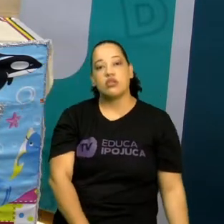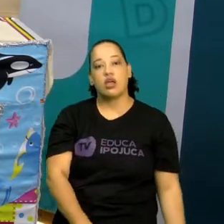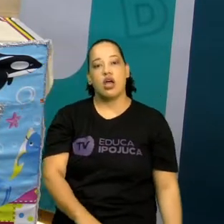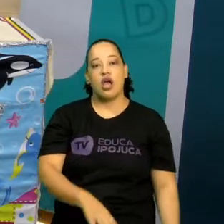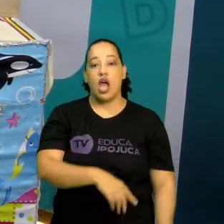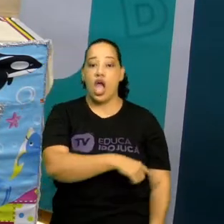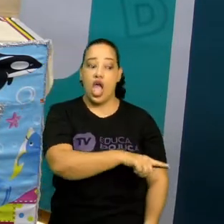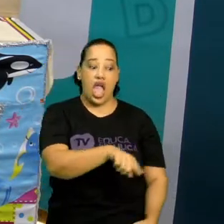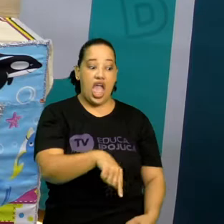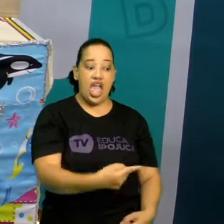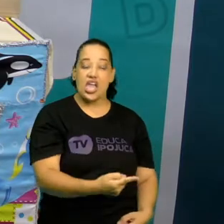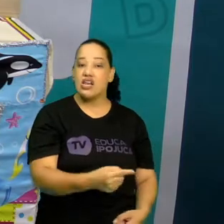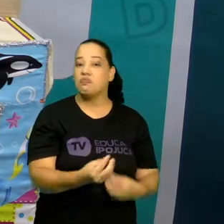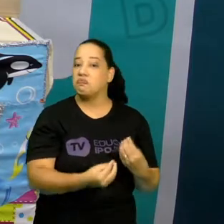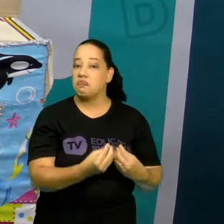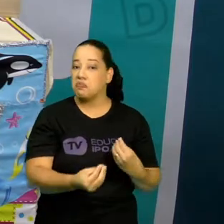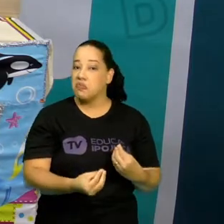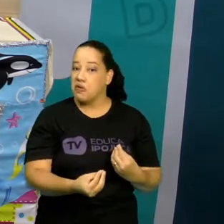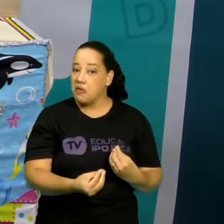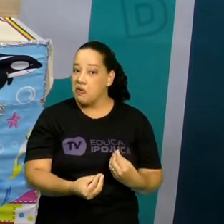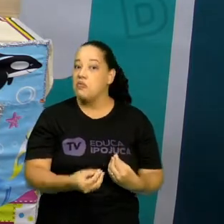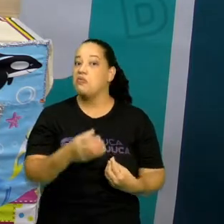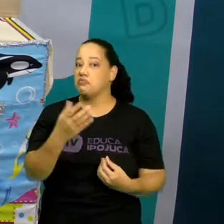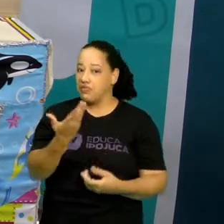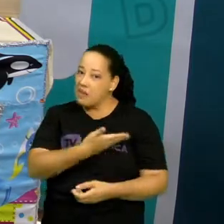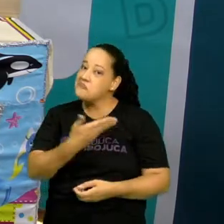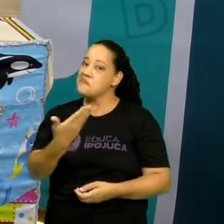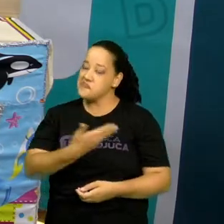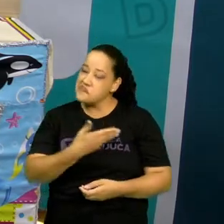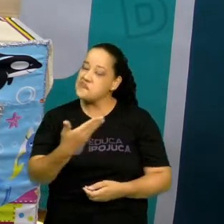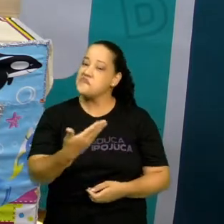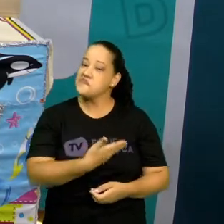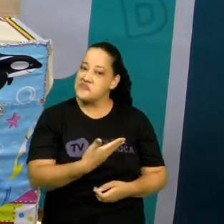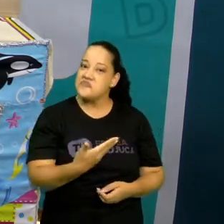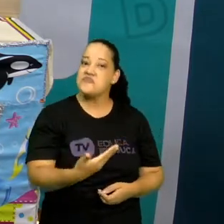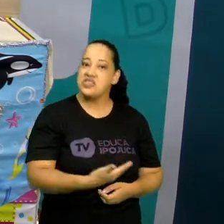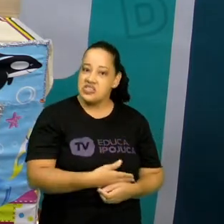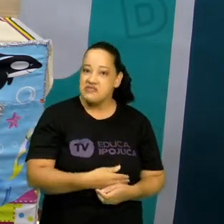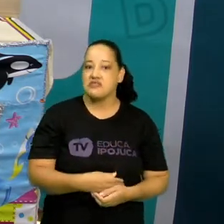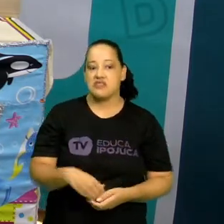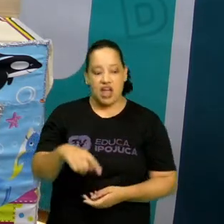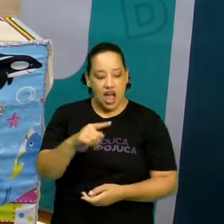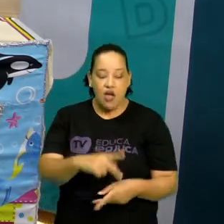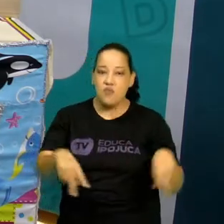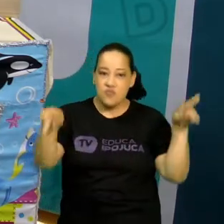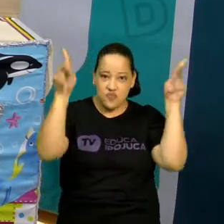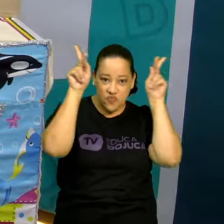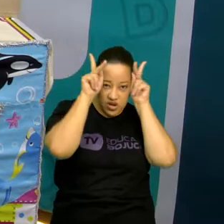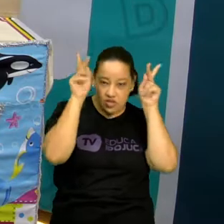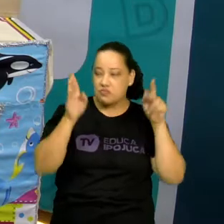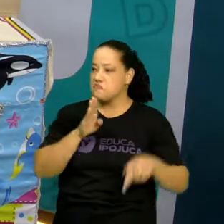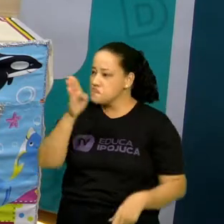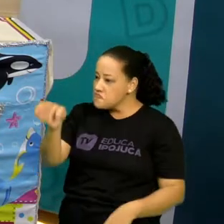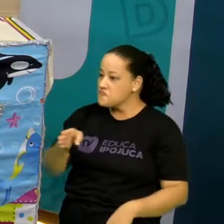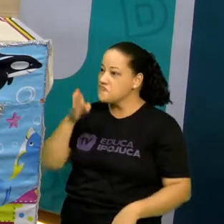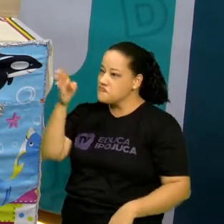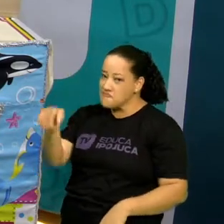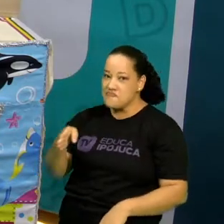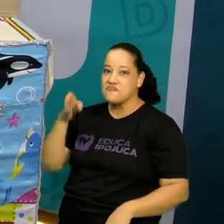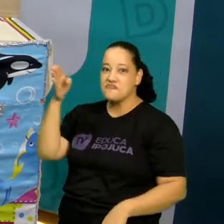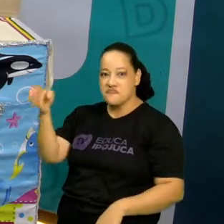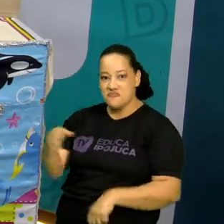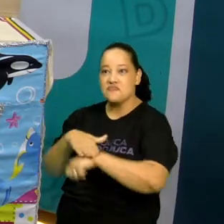eles ficaram amigos leiturinha e foi foi e toda vez eu ia todos os dias ele ia